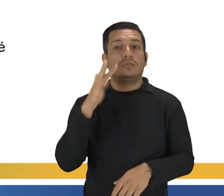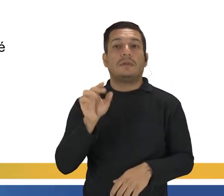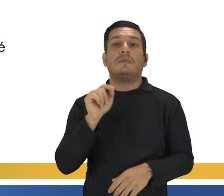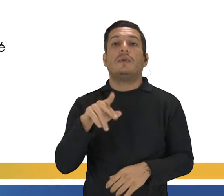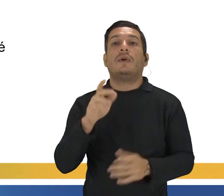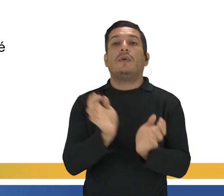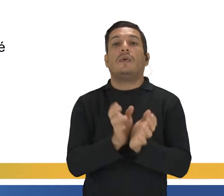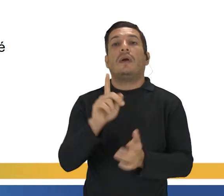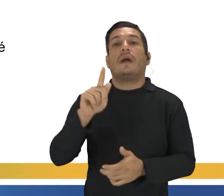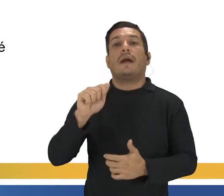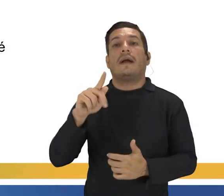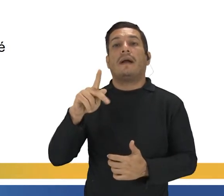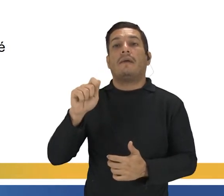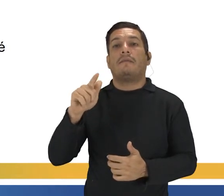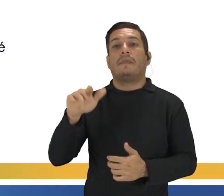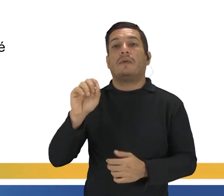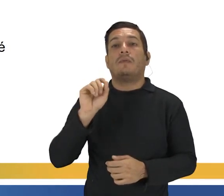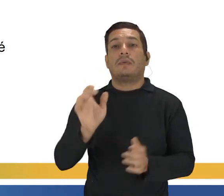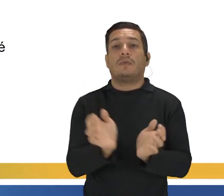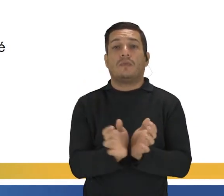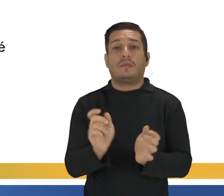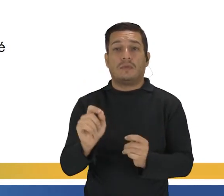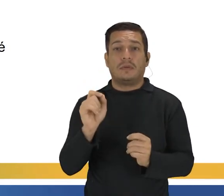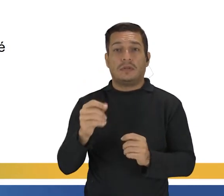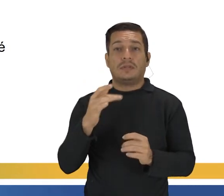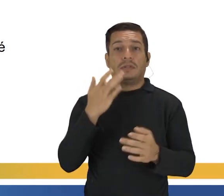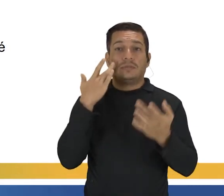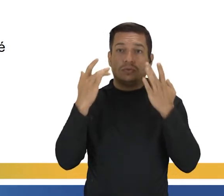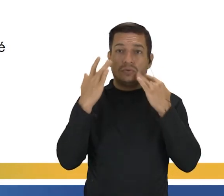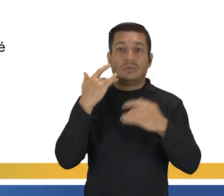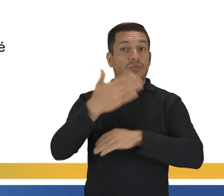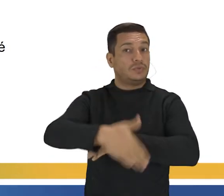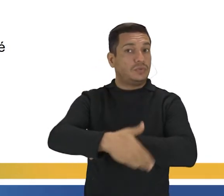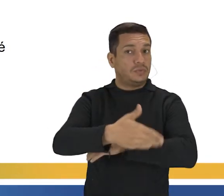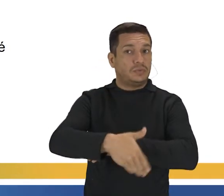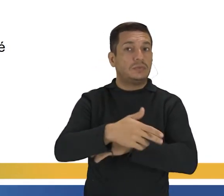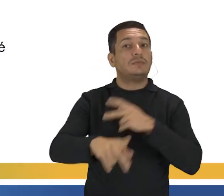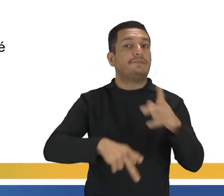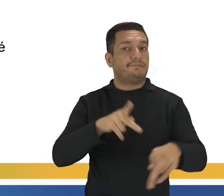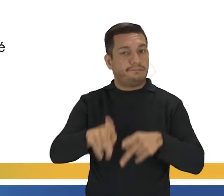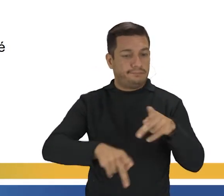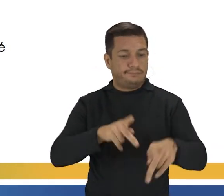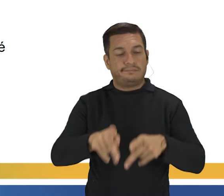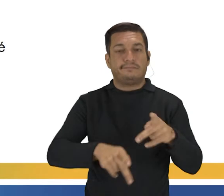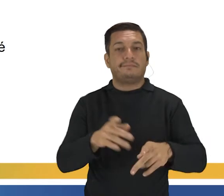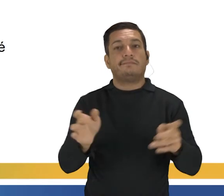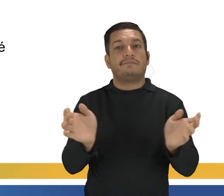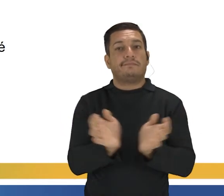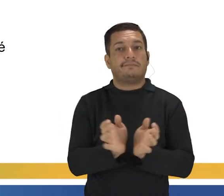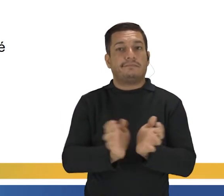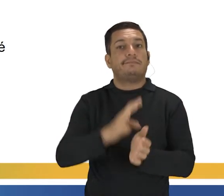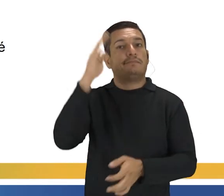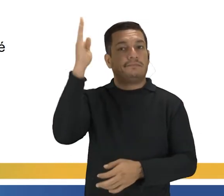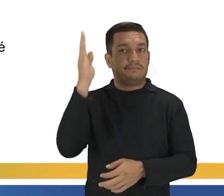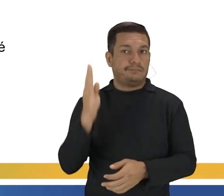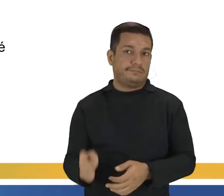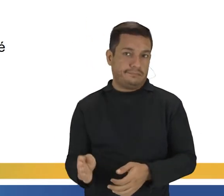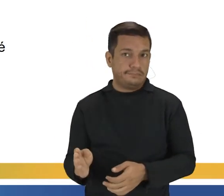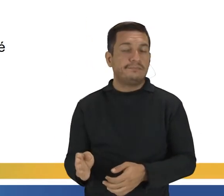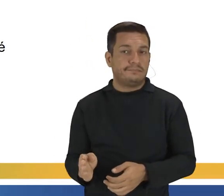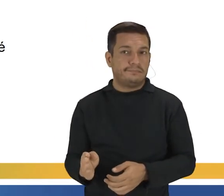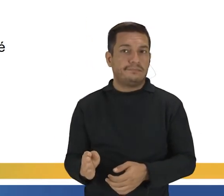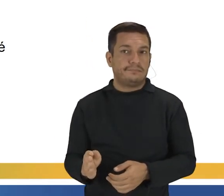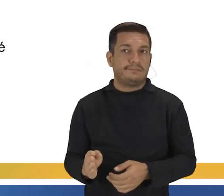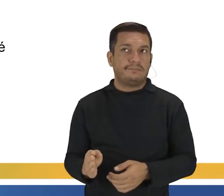sabe, o Grupo Galpão é um grupo de teatro popular e o grupo de rua brasileiro, é